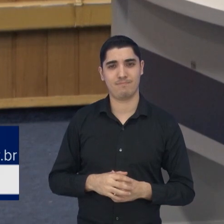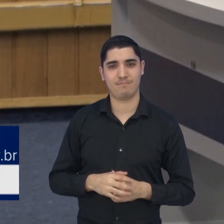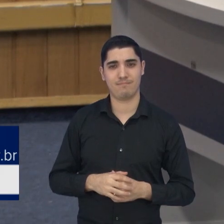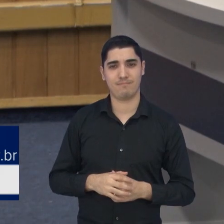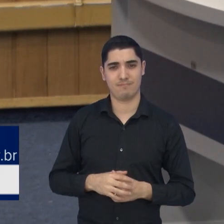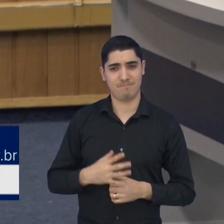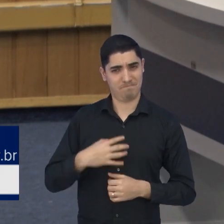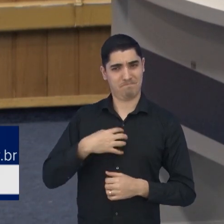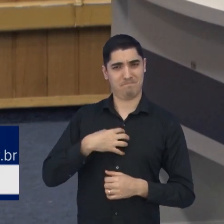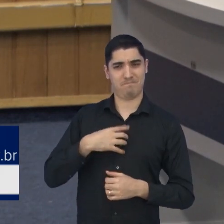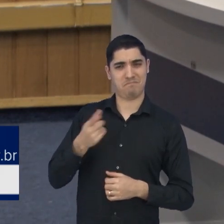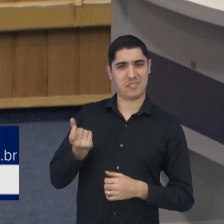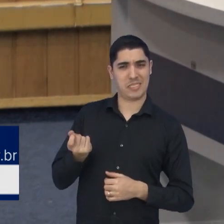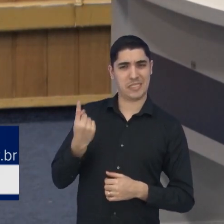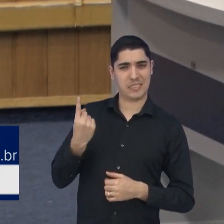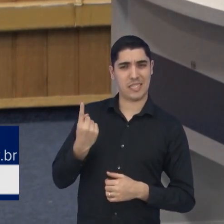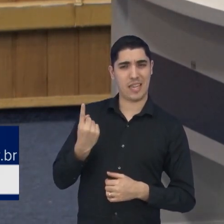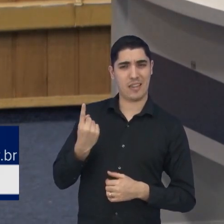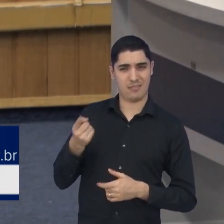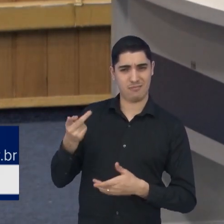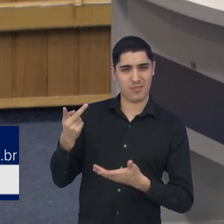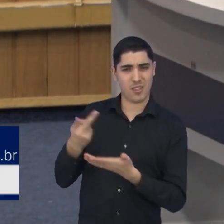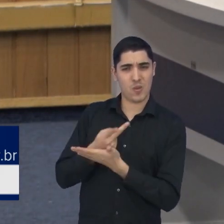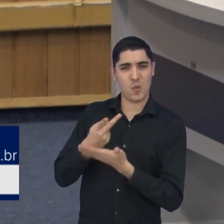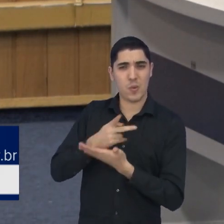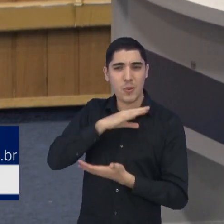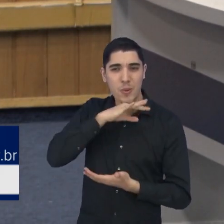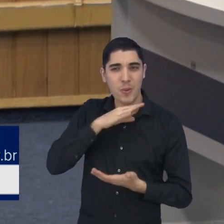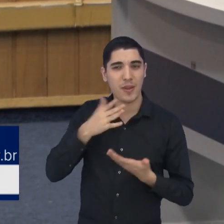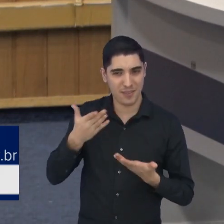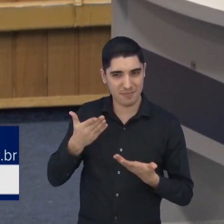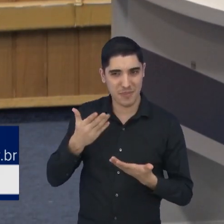em branco para continuar fazendo